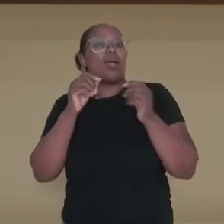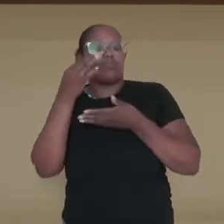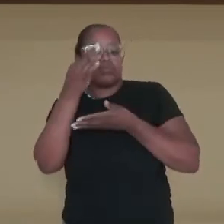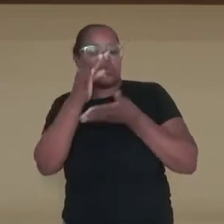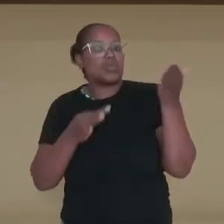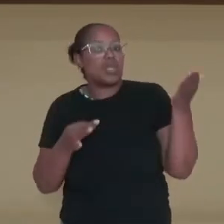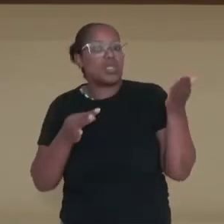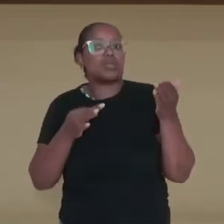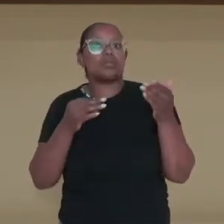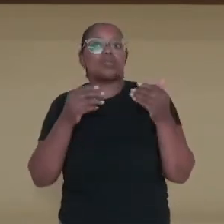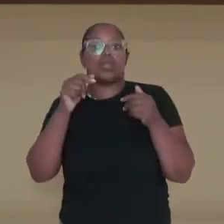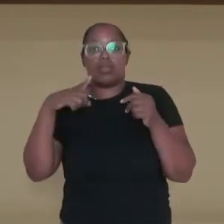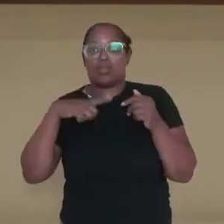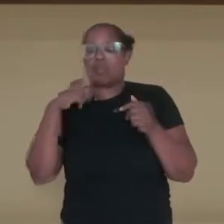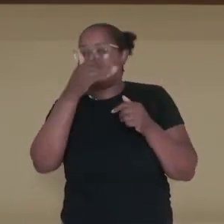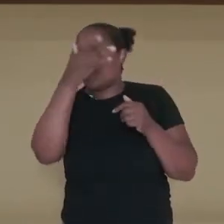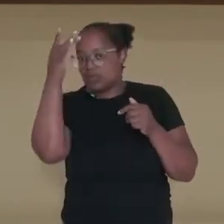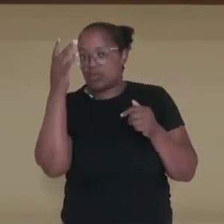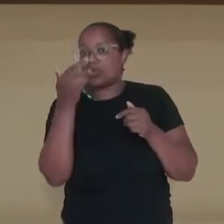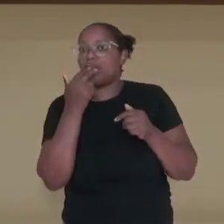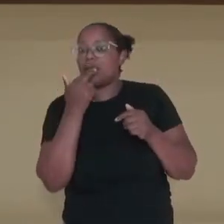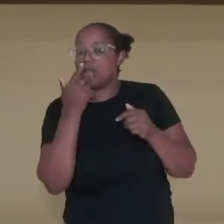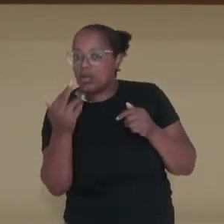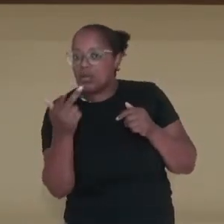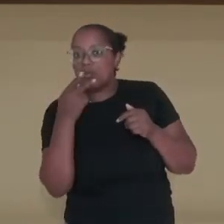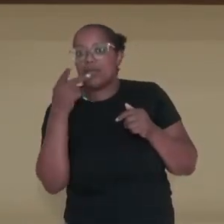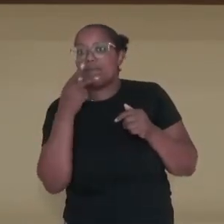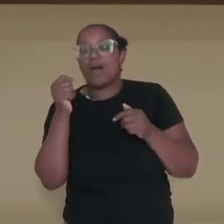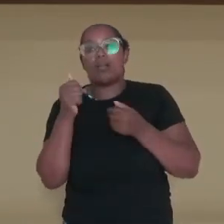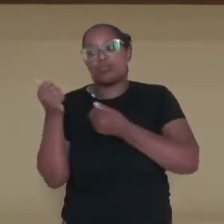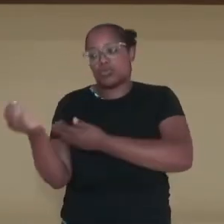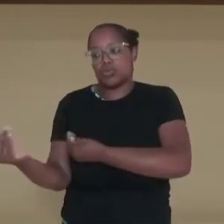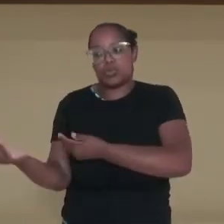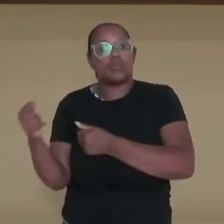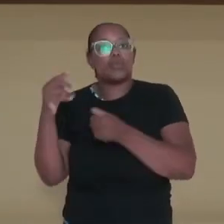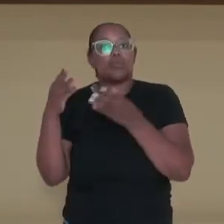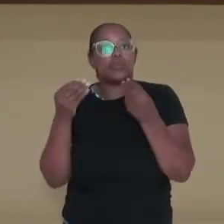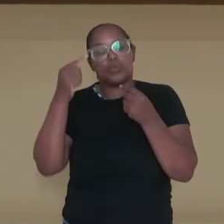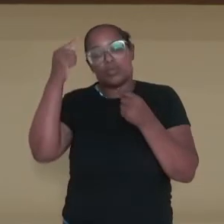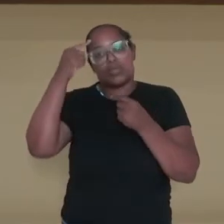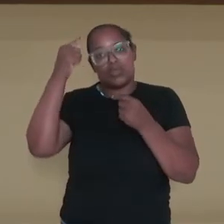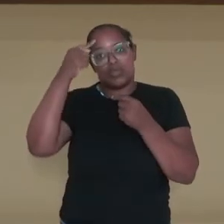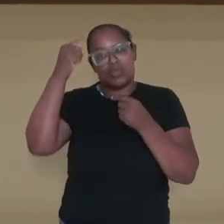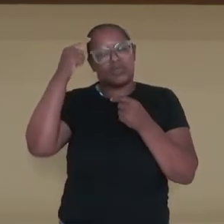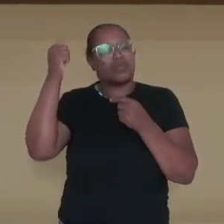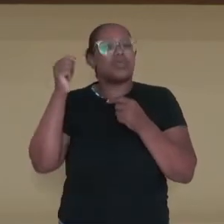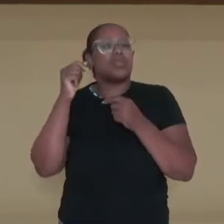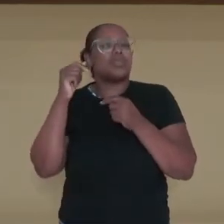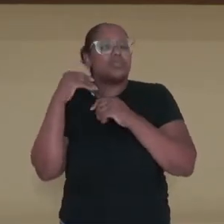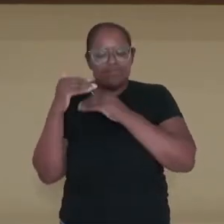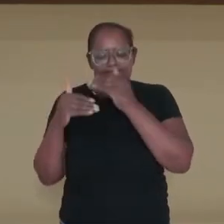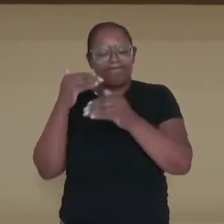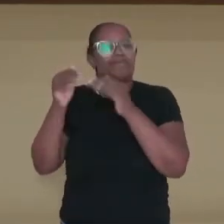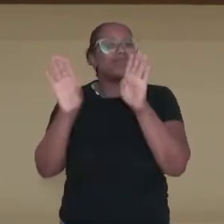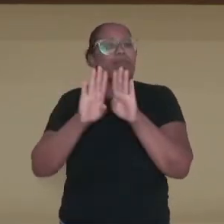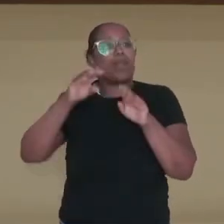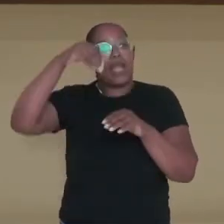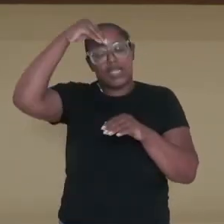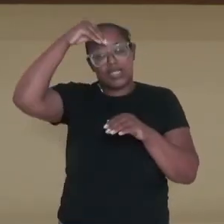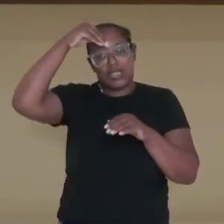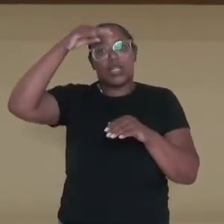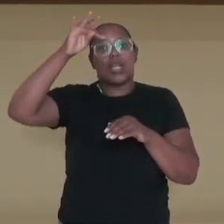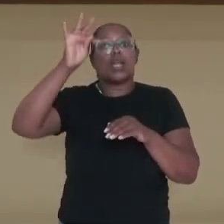narrador personagem, provavelmente um jovem, bastante pensativo e reflexivo. A tia Tristeza, que é